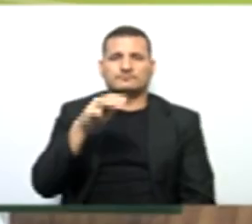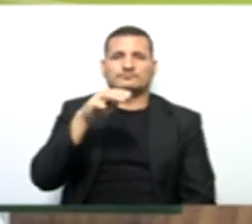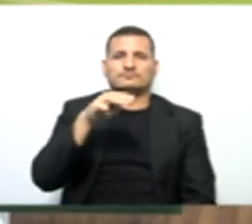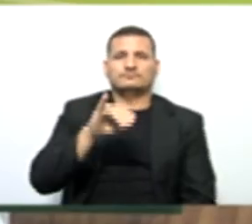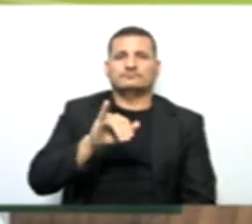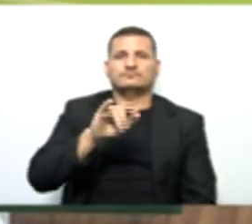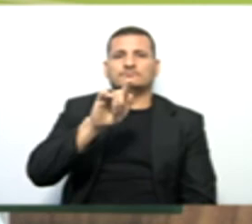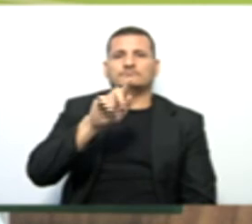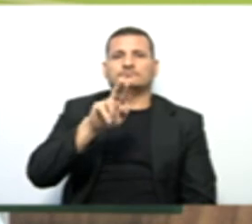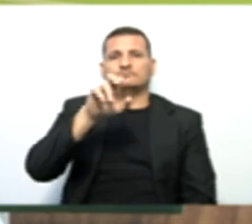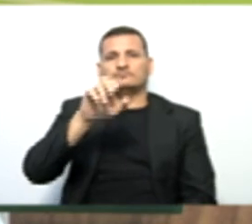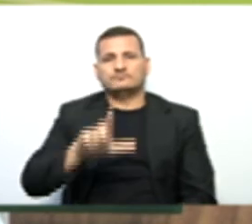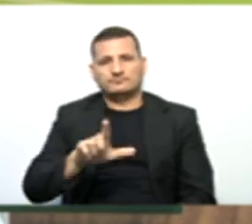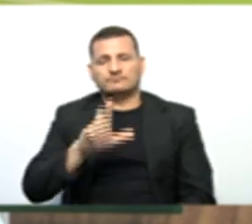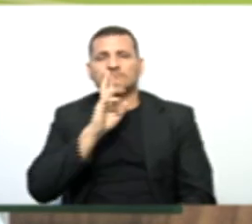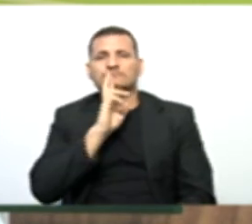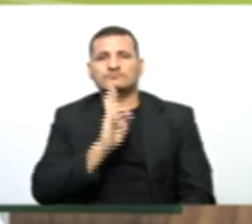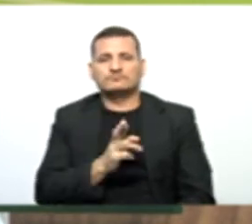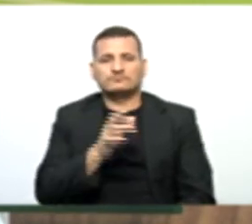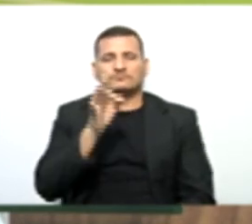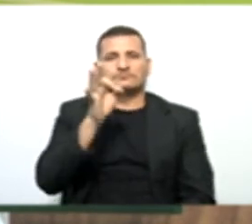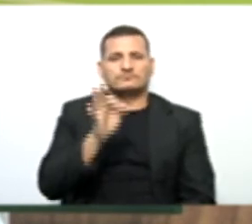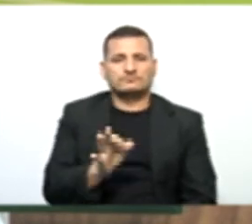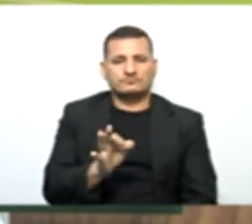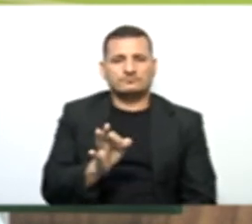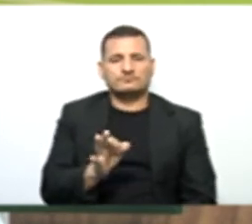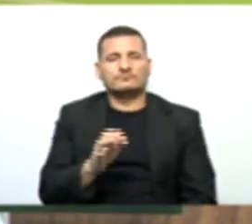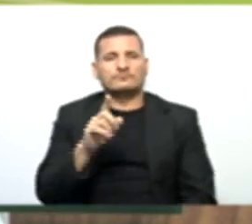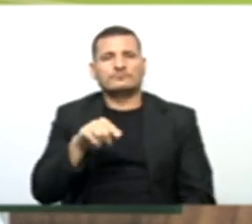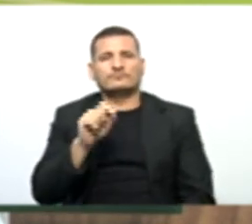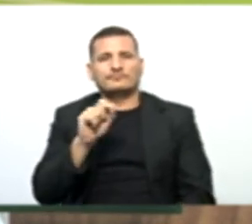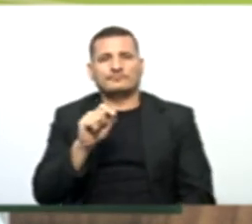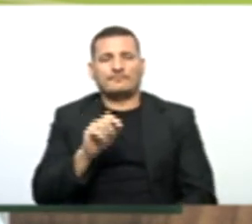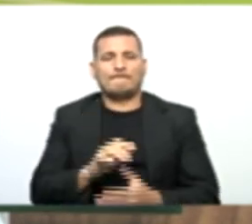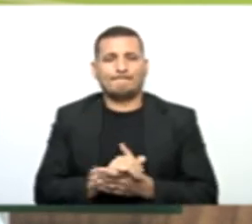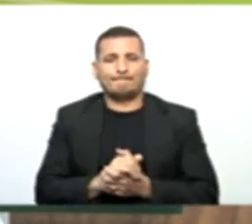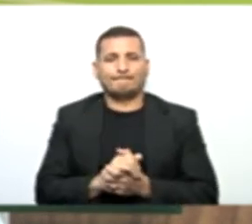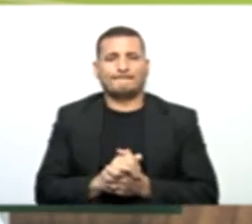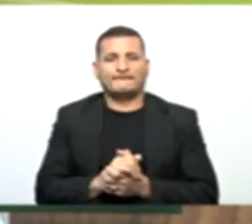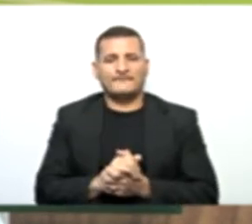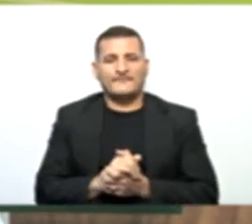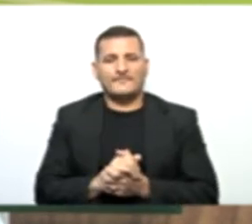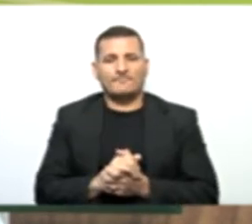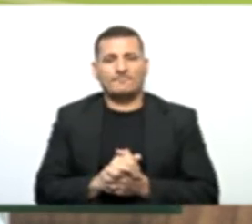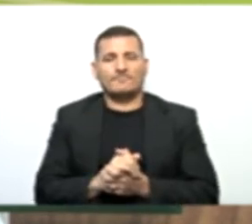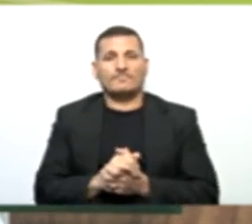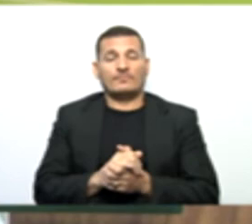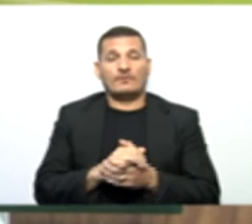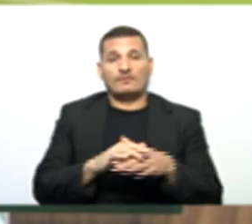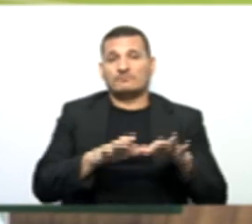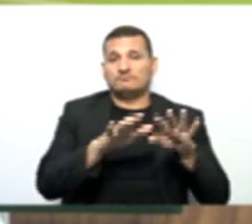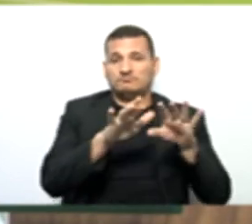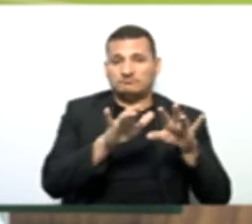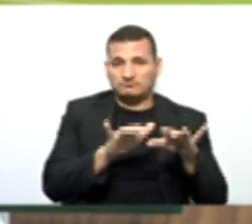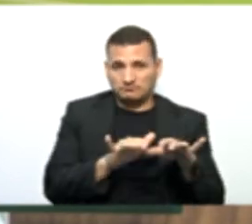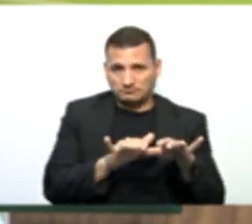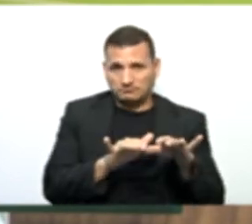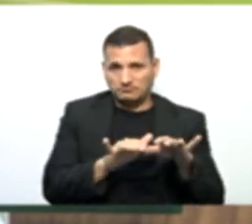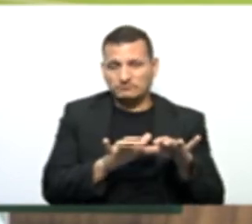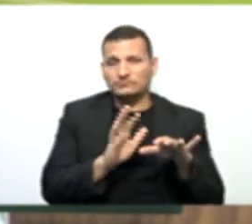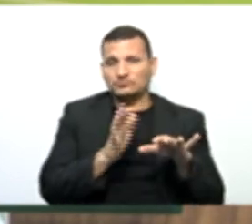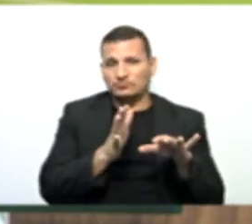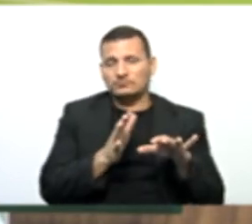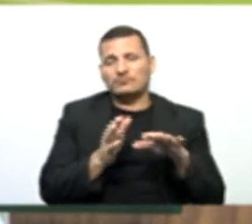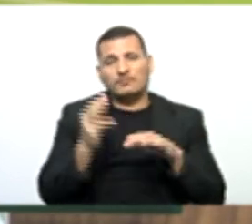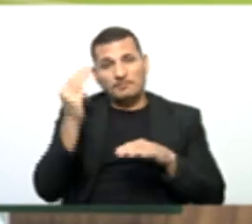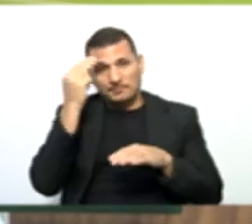Velho responderam corretamente. É o ato de trazer ele de uma lógica escrita para um objeto